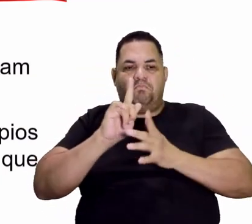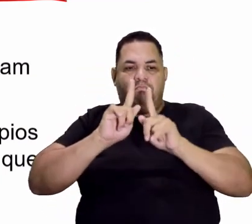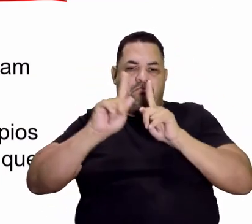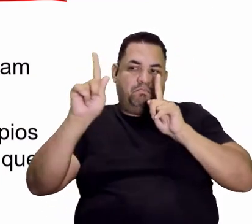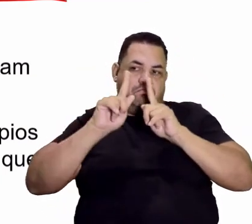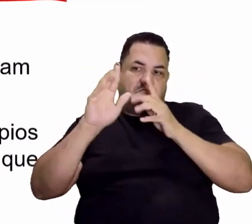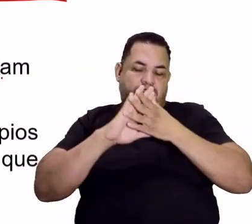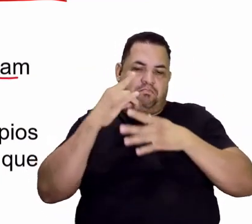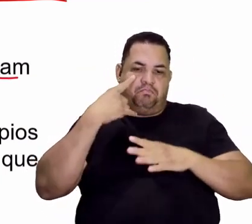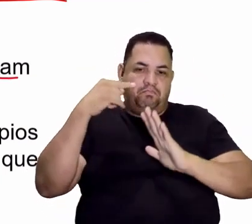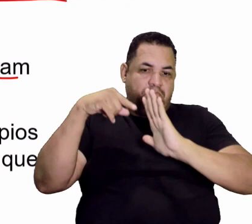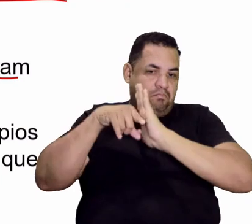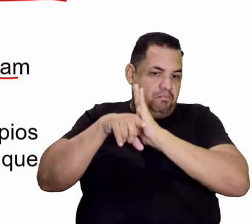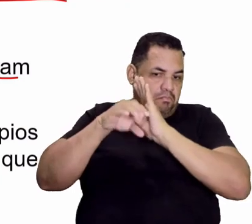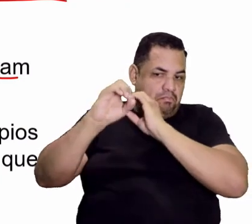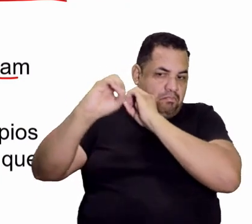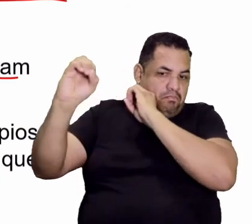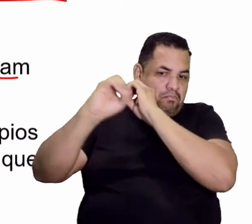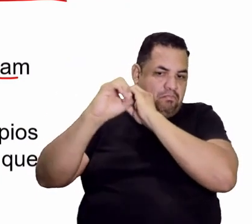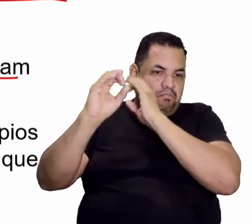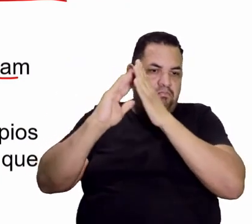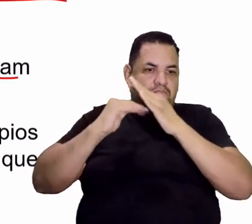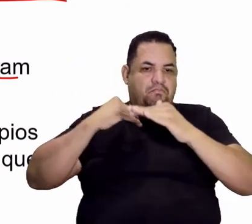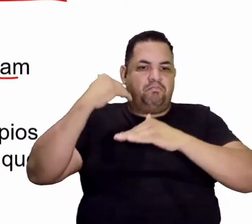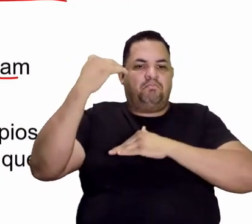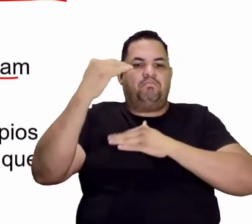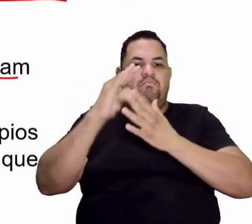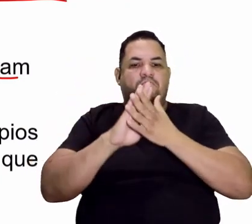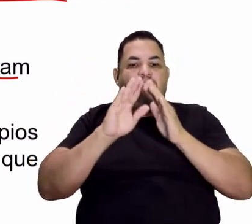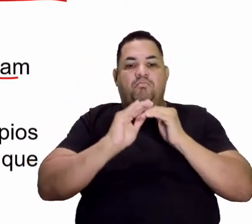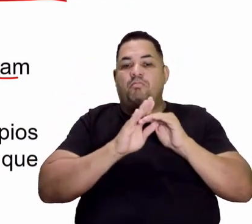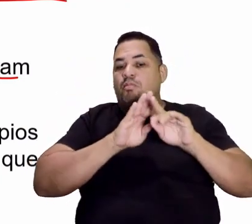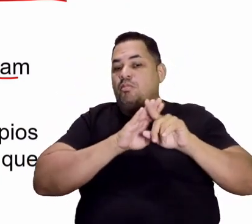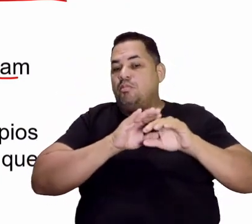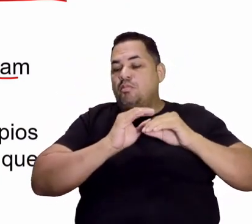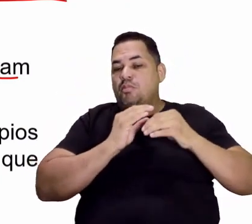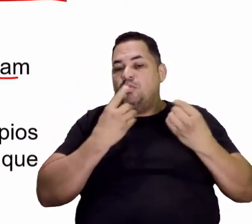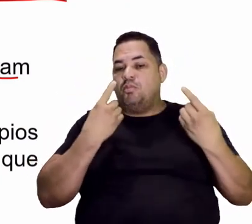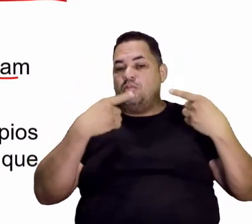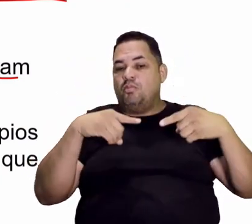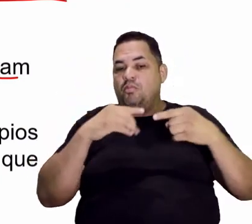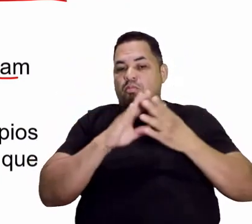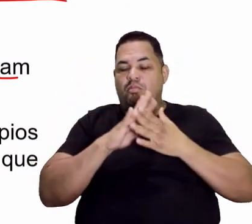Galileu realizou observações astronômicas que iam ao encontro da teoria heliocêntrica.